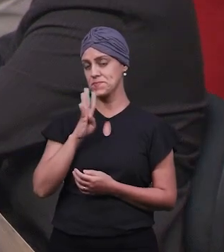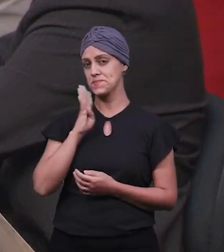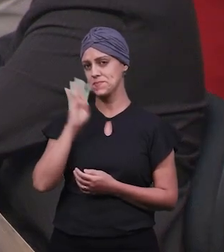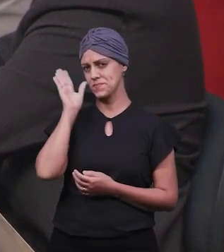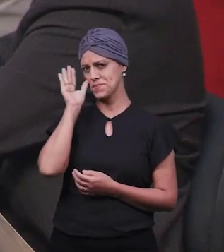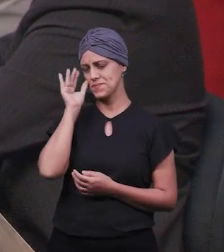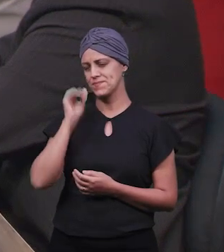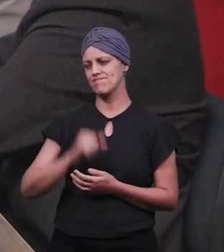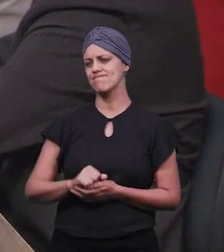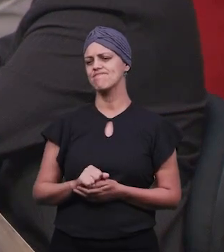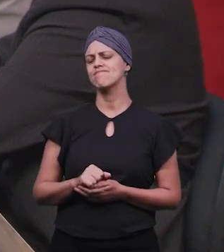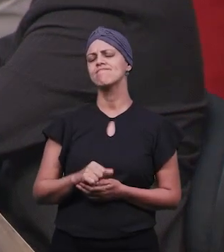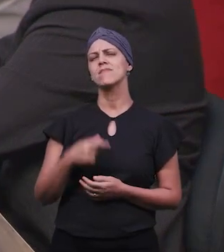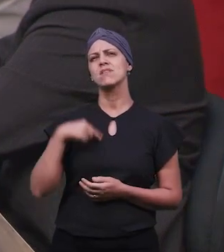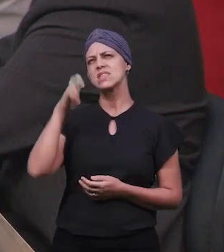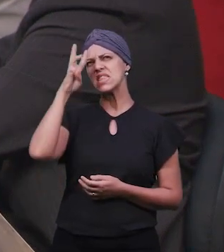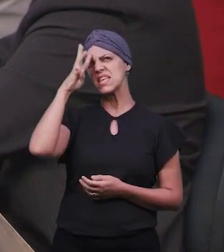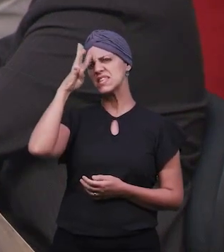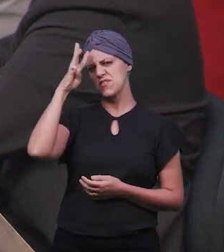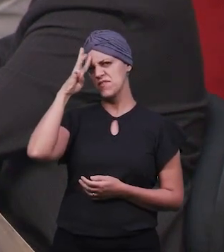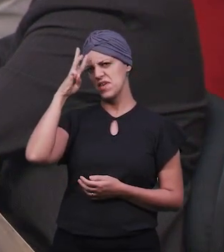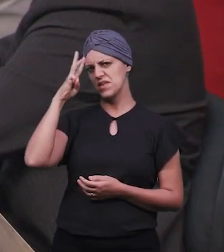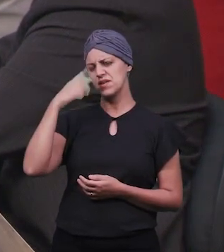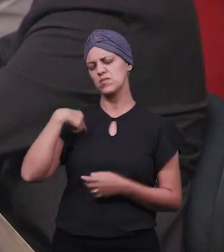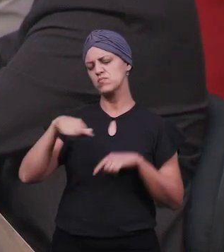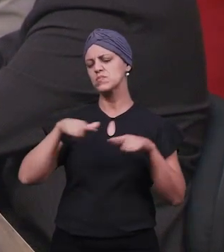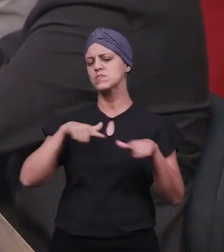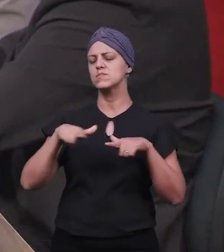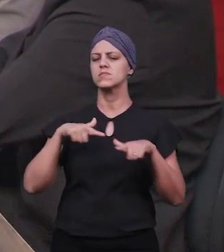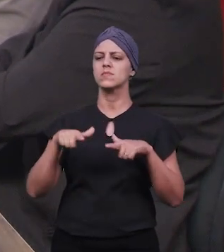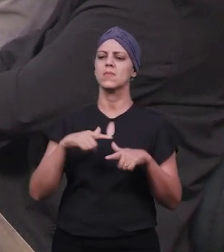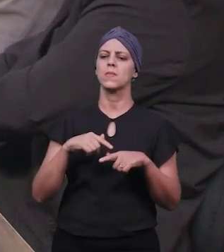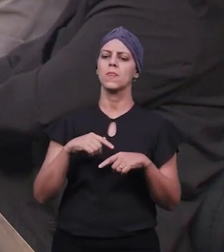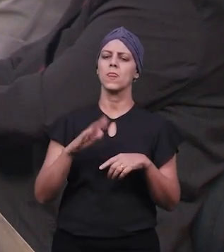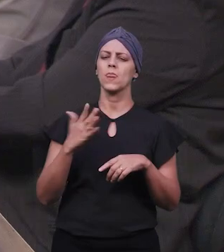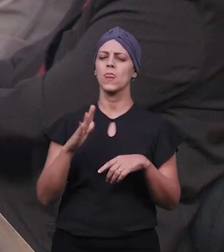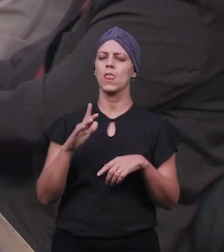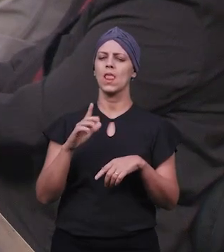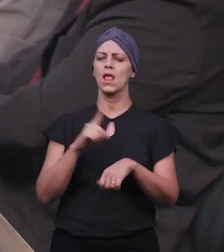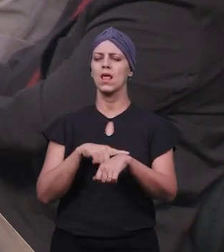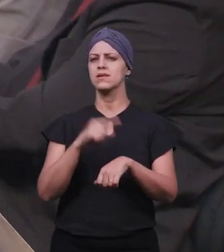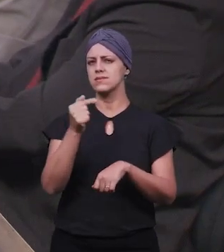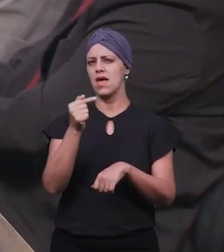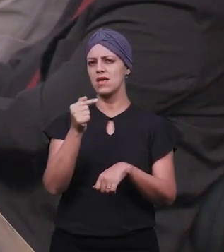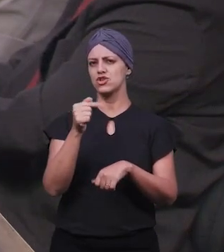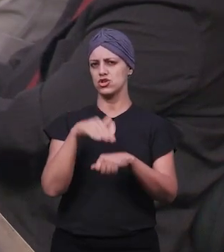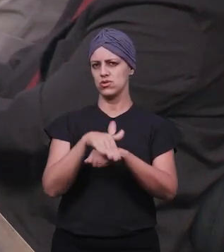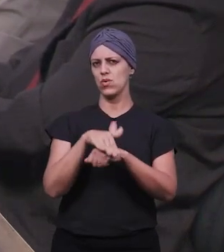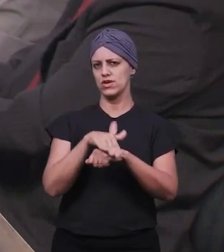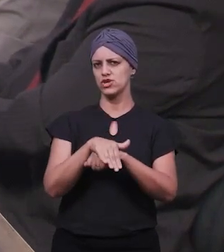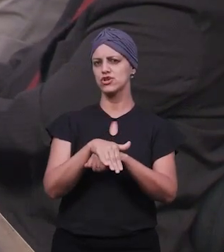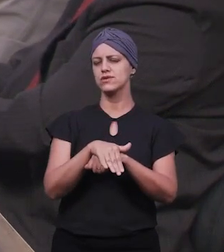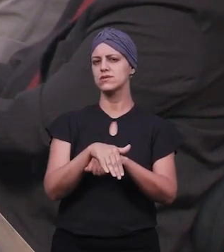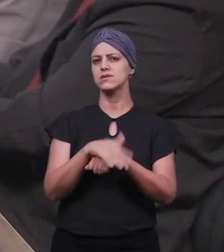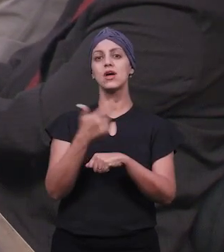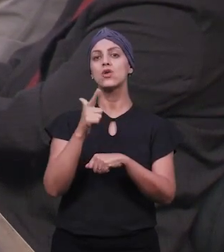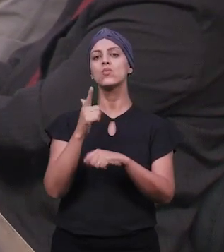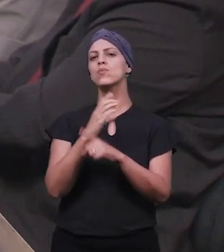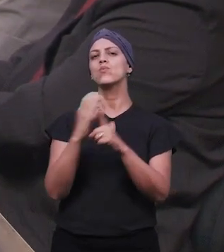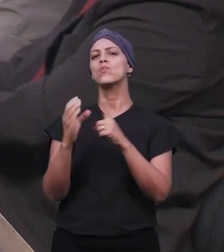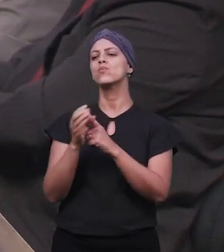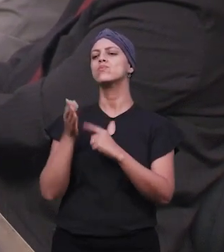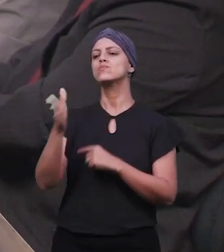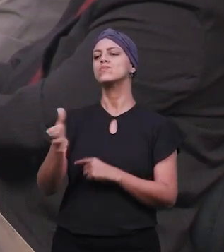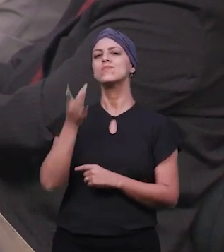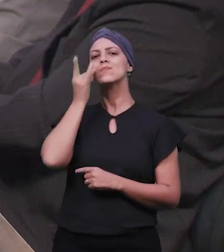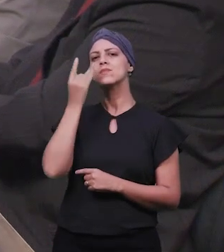interessante. Estava no plantão numa terça-feira, em torno de 19 horas. É a dia que não tem culto, né,